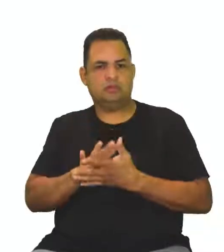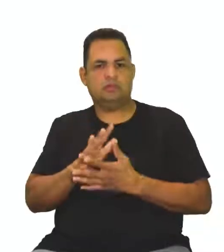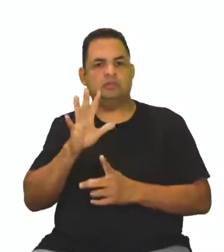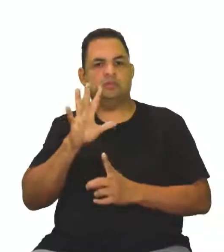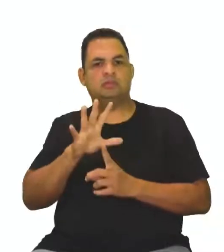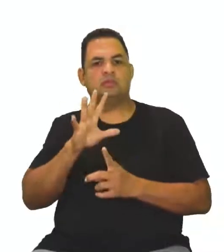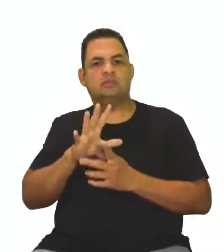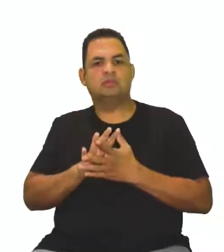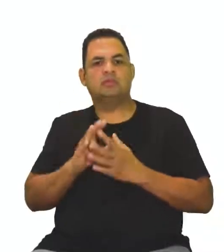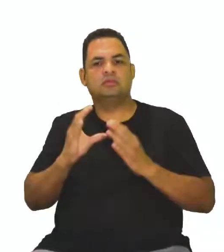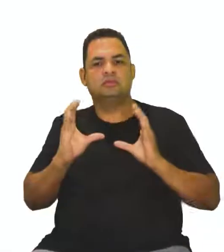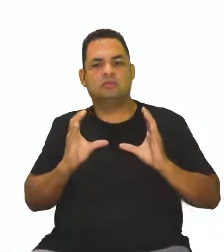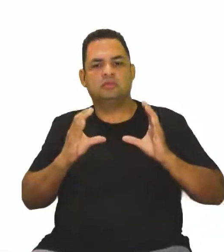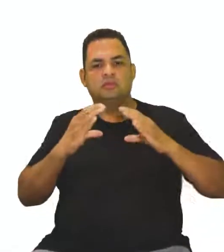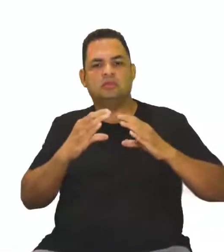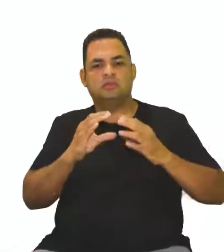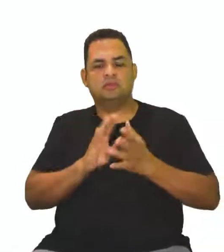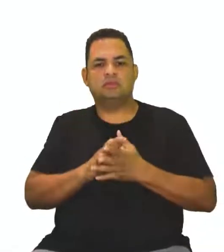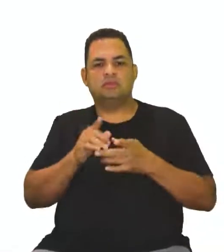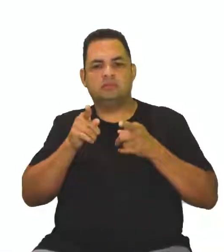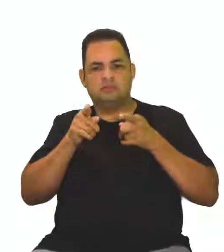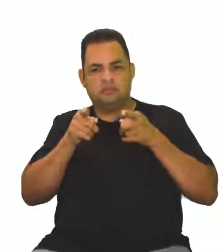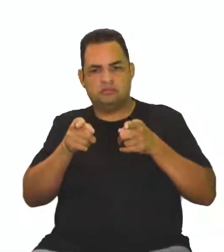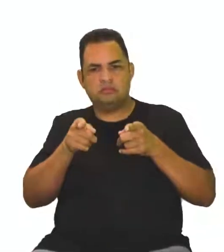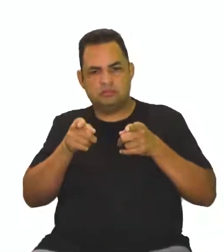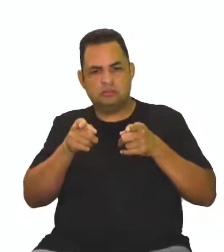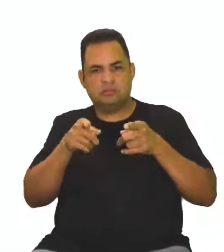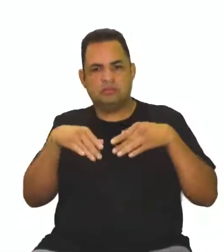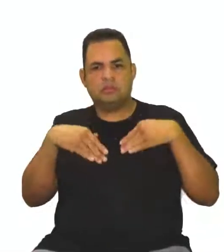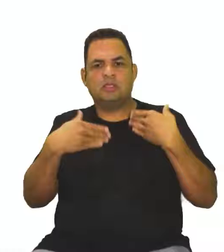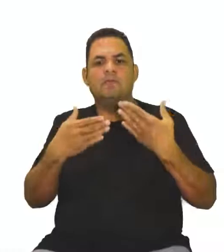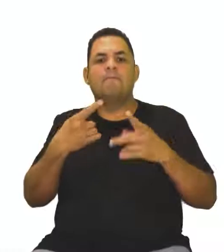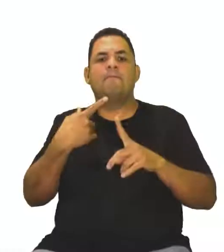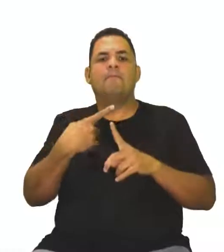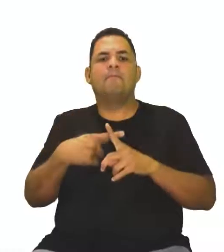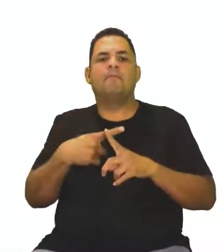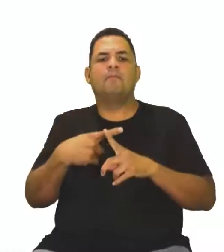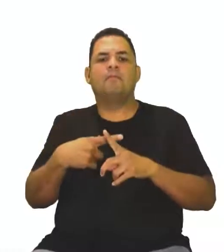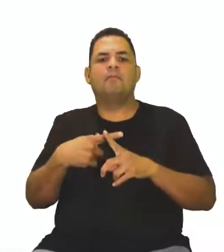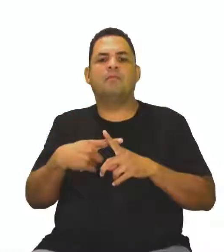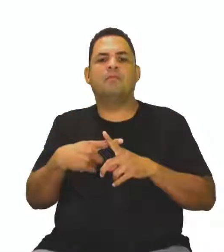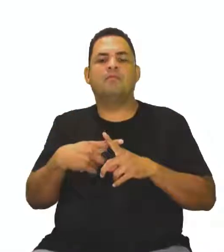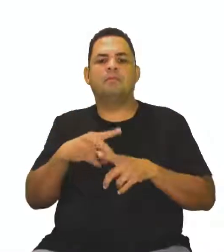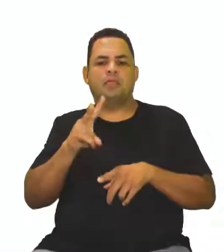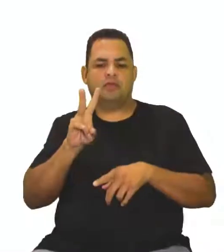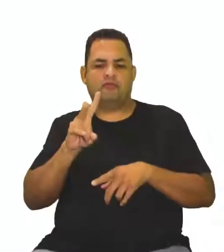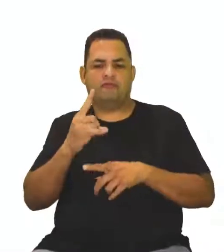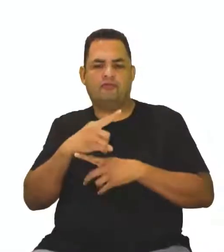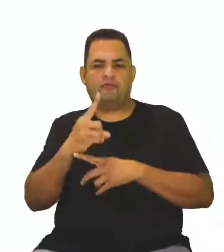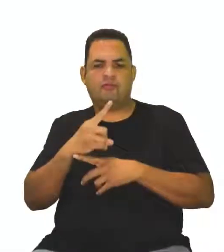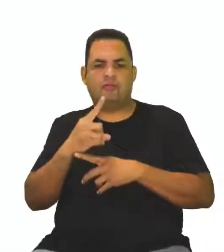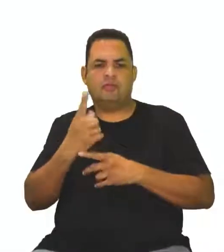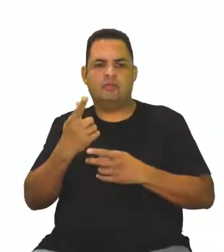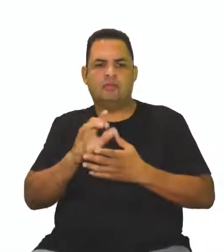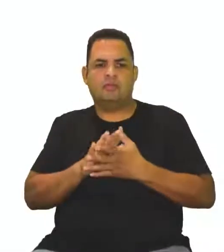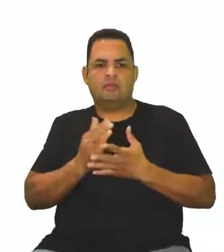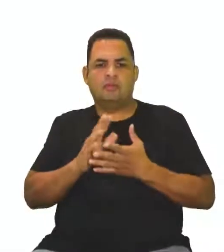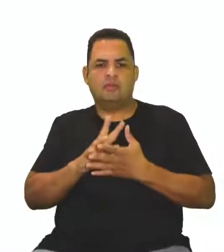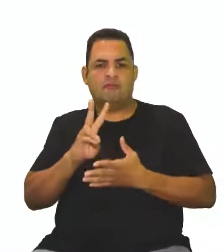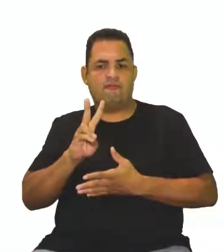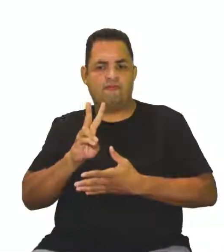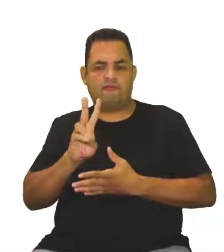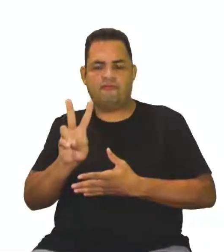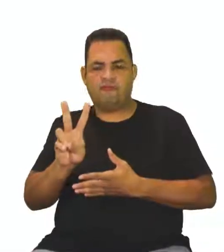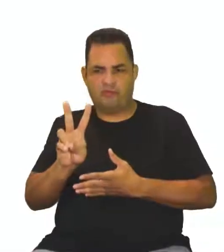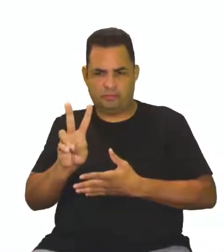afeta o circuito que está sendo medido de alguma maneira. Por quê, pessoal? O voltímetro, ele mede